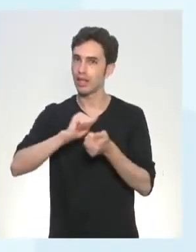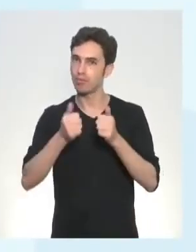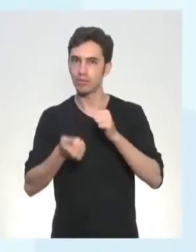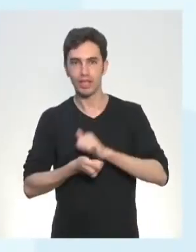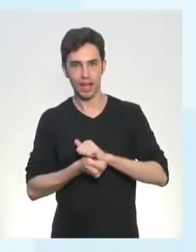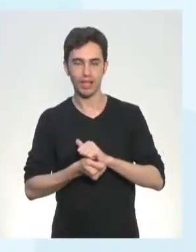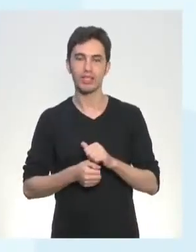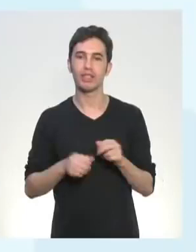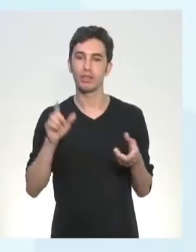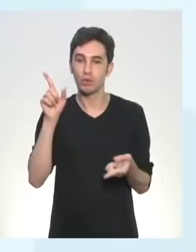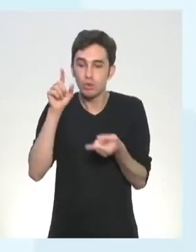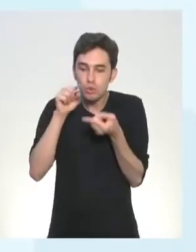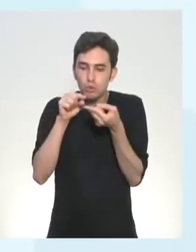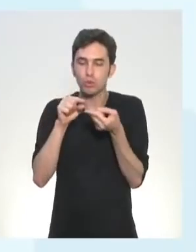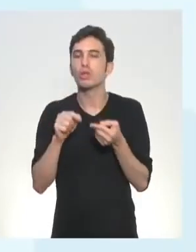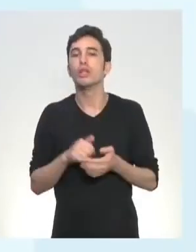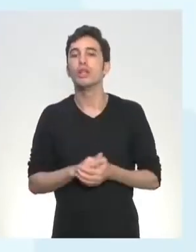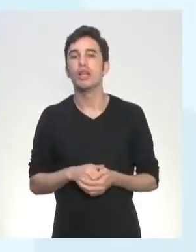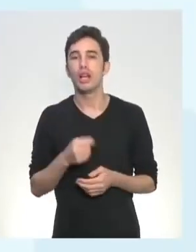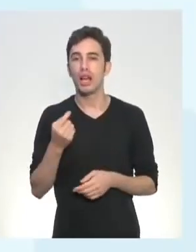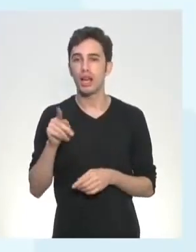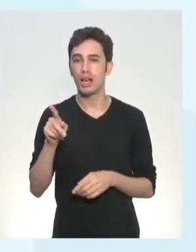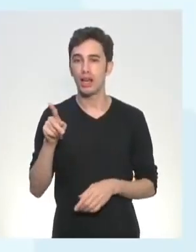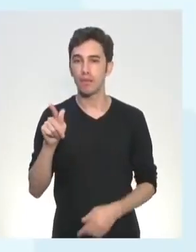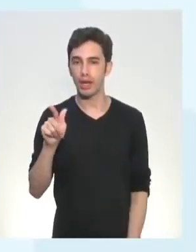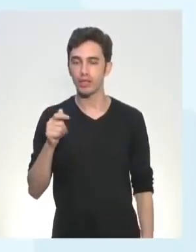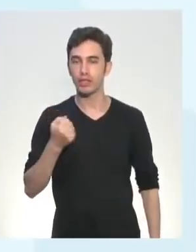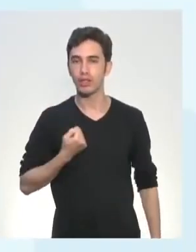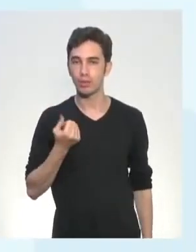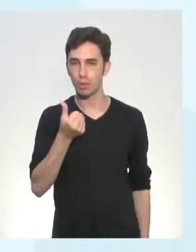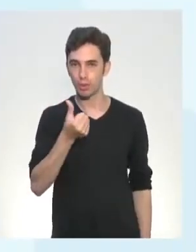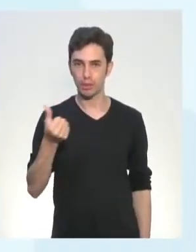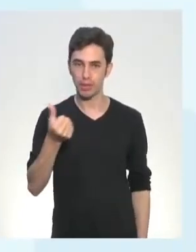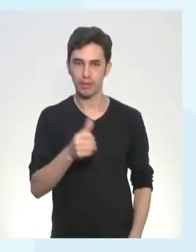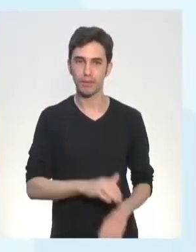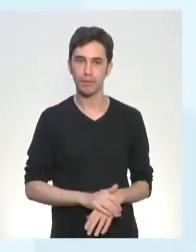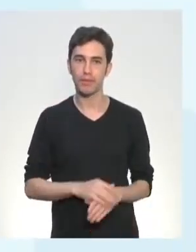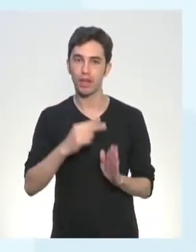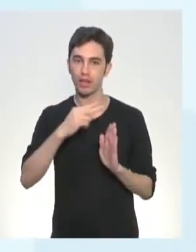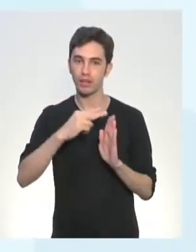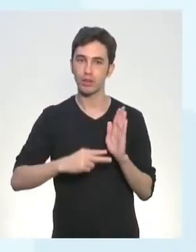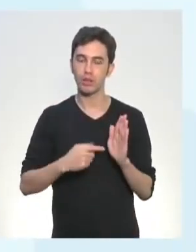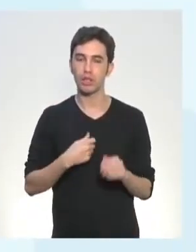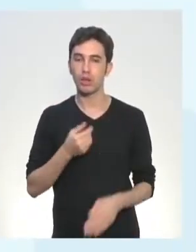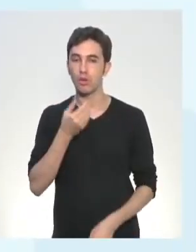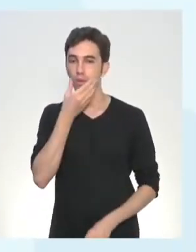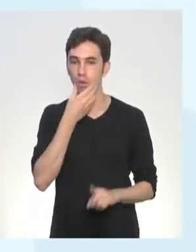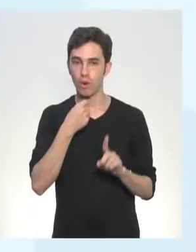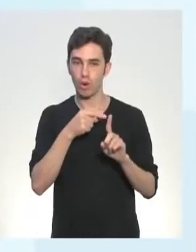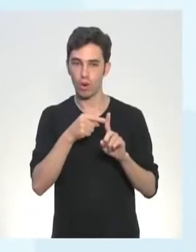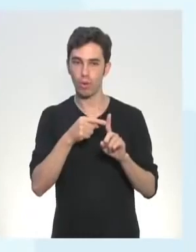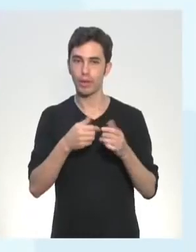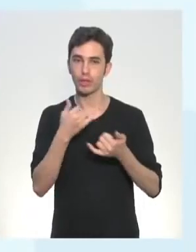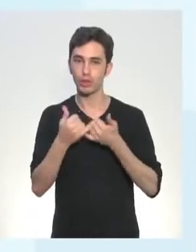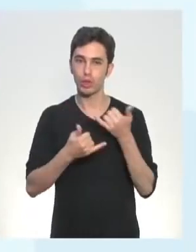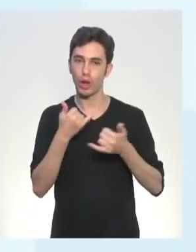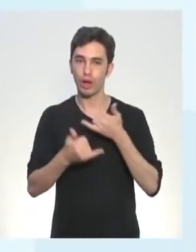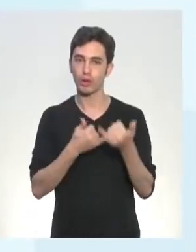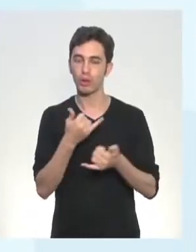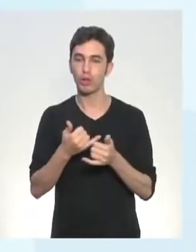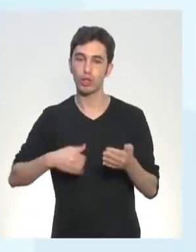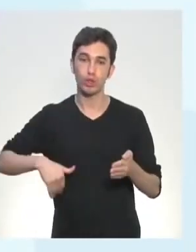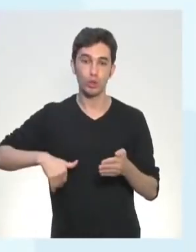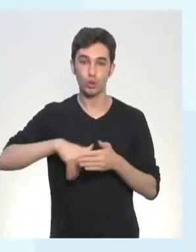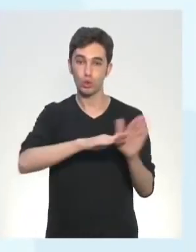dei uma encurtada no enunciado, lá da página 66. Então, vamos para a leitura. Para um jogador que chuta 5 vezes ao